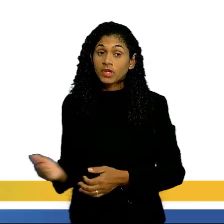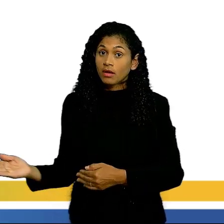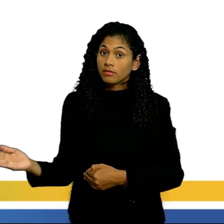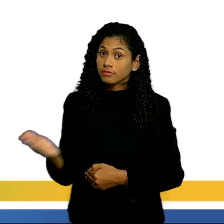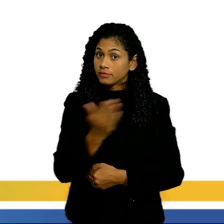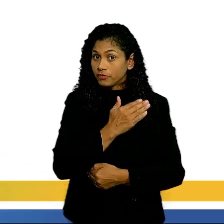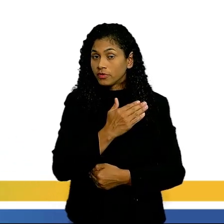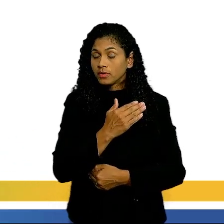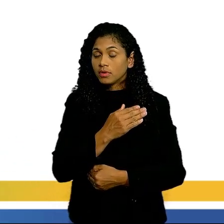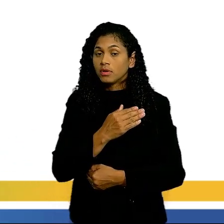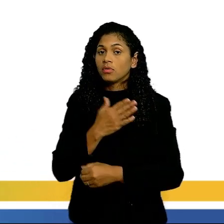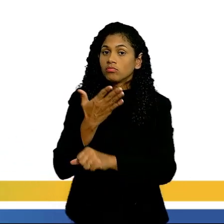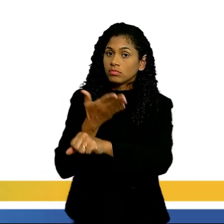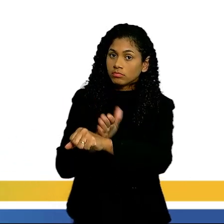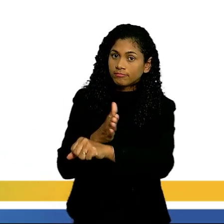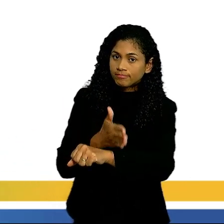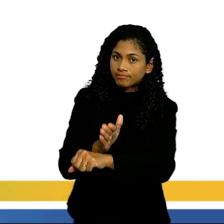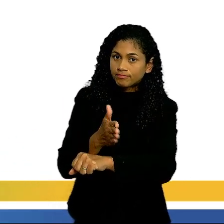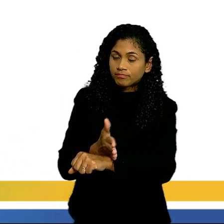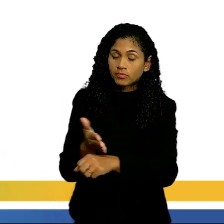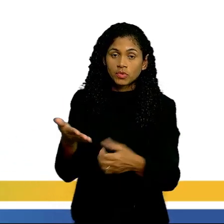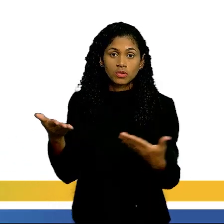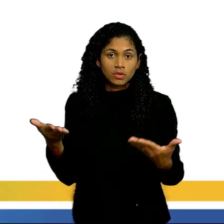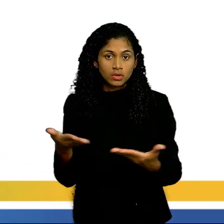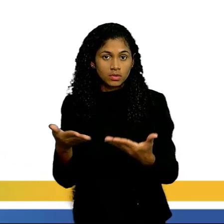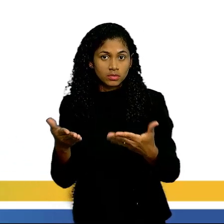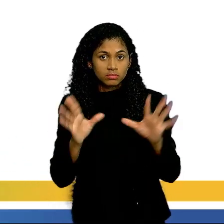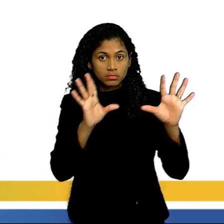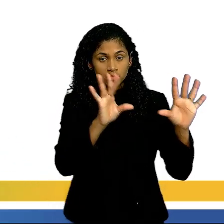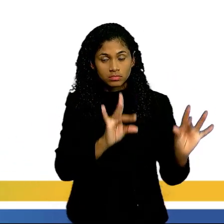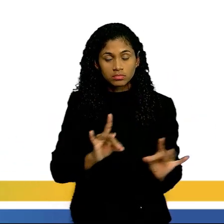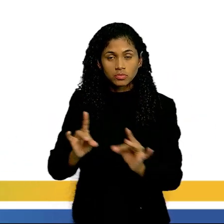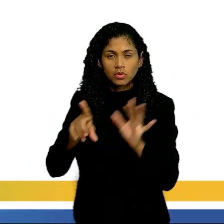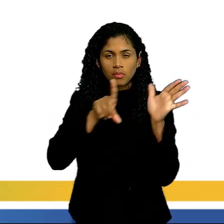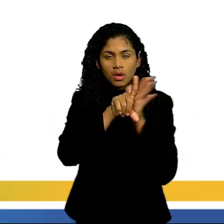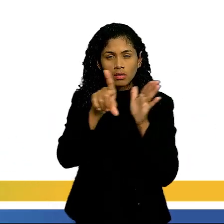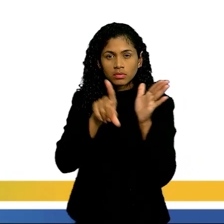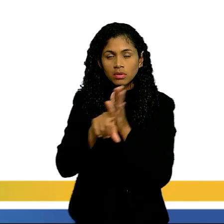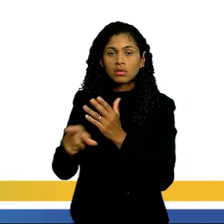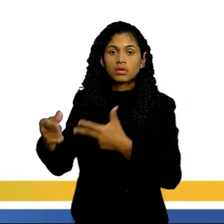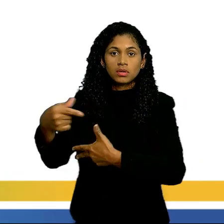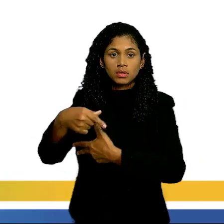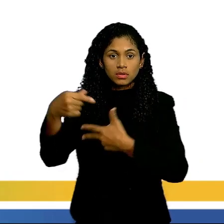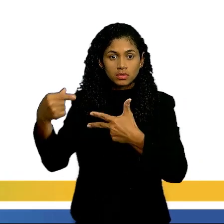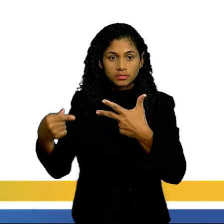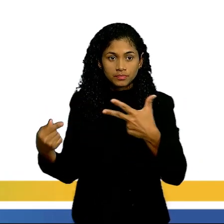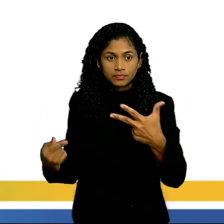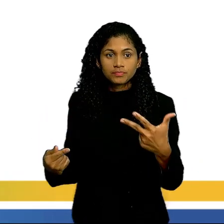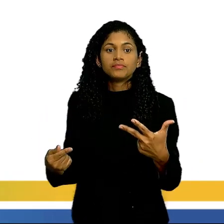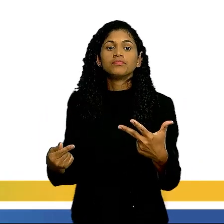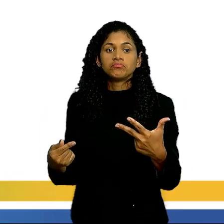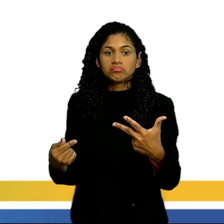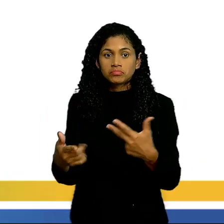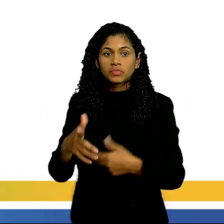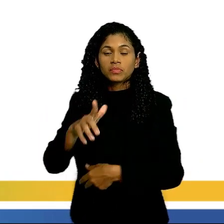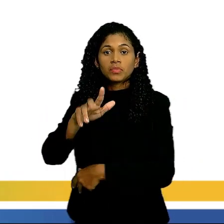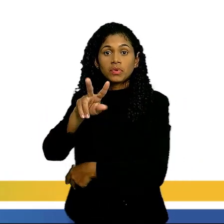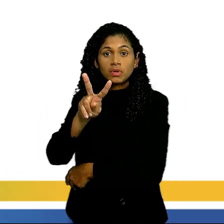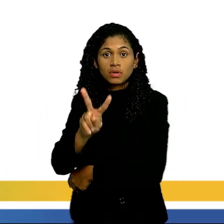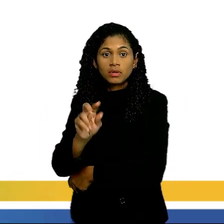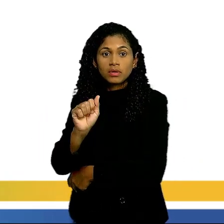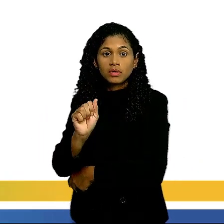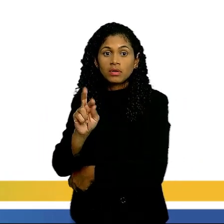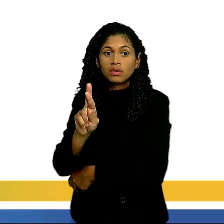vamos direto para o nosso exercício. Hoje eu trouxe para vocês uma questão de Enem, né? Getúlio Vargas, ele é muito pedido no Enem,